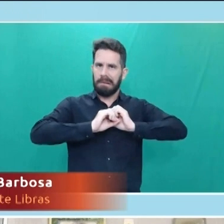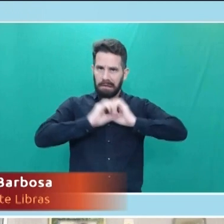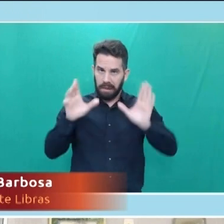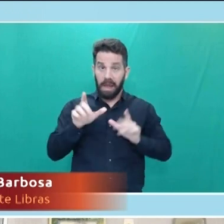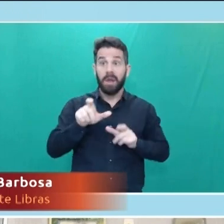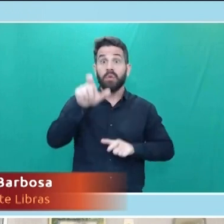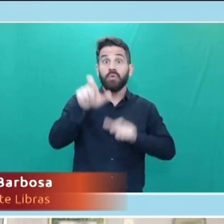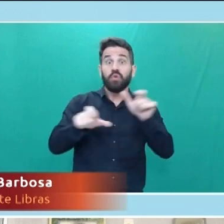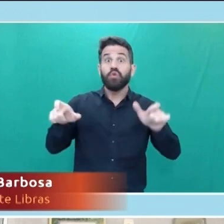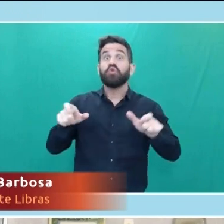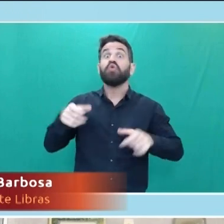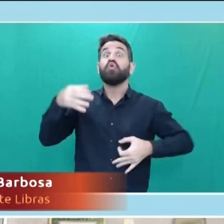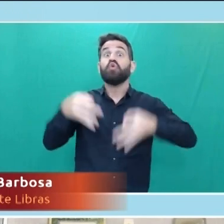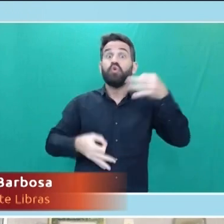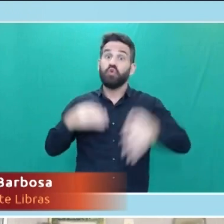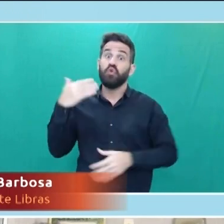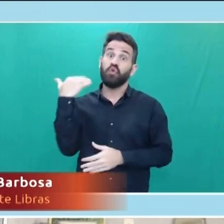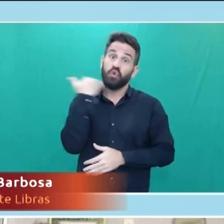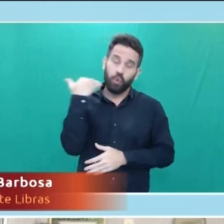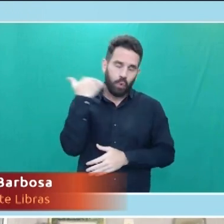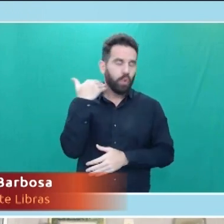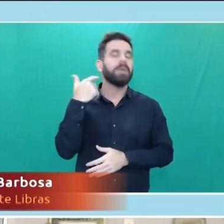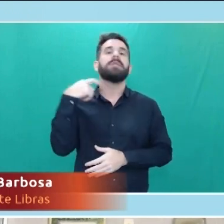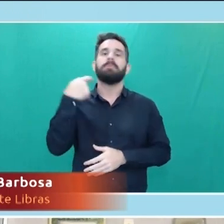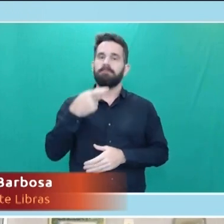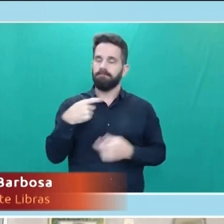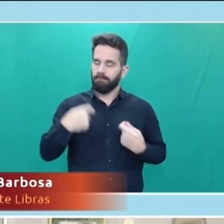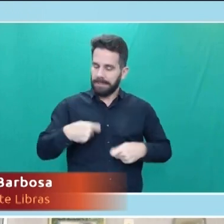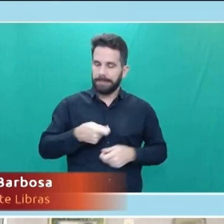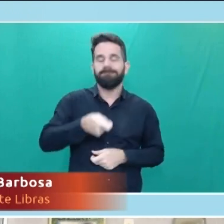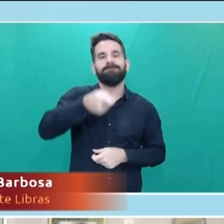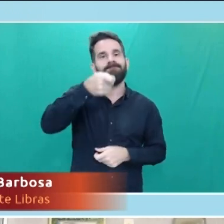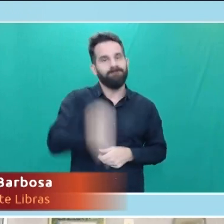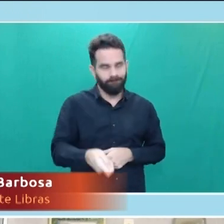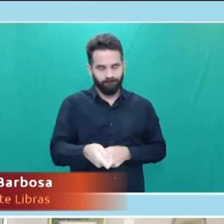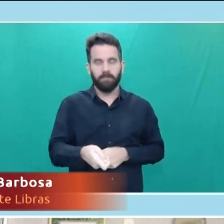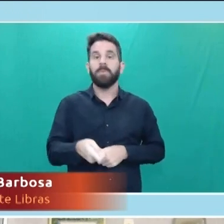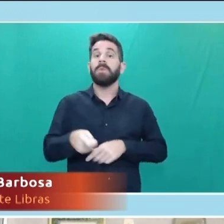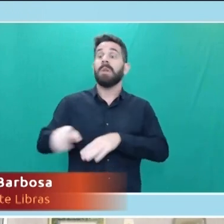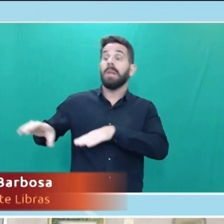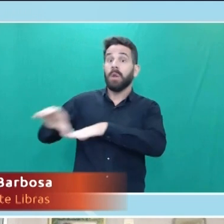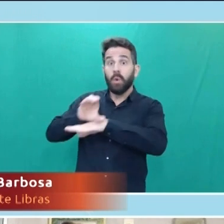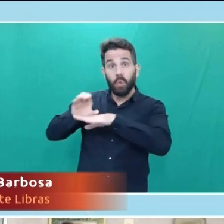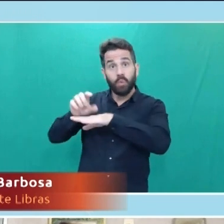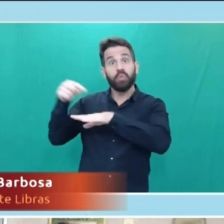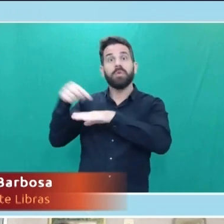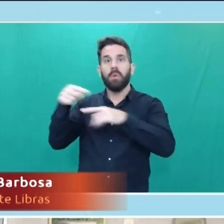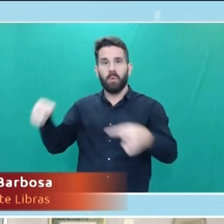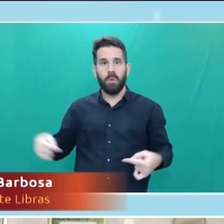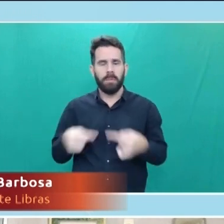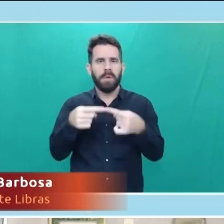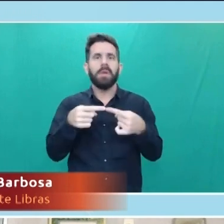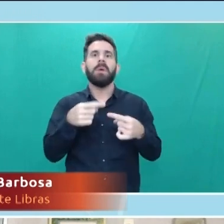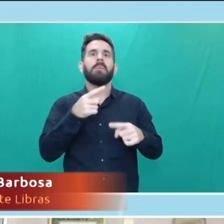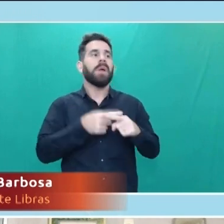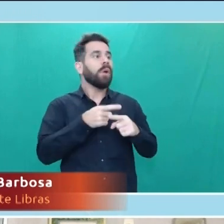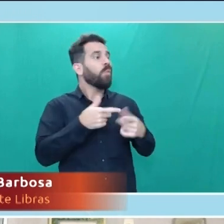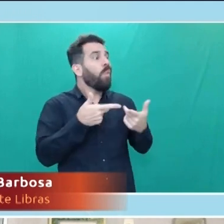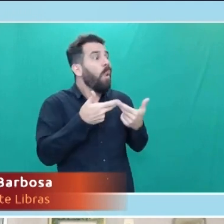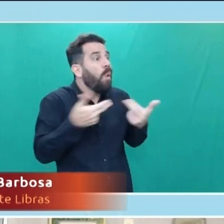interpretação condizente com o mandamento constitucional, que é de coibir todo tipo de discriminação e de